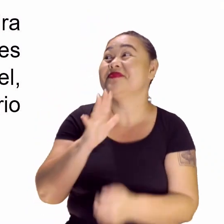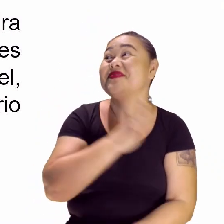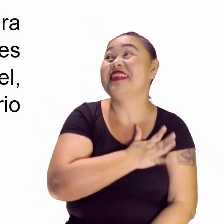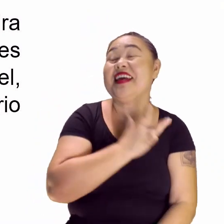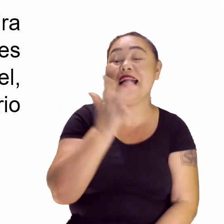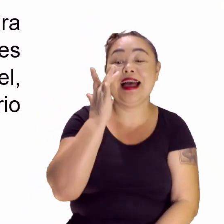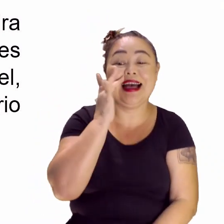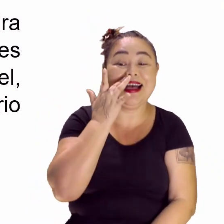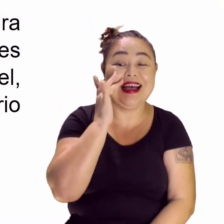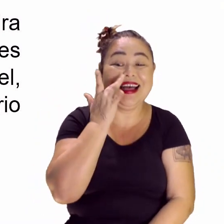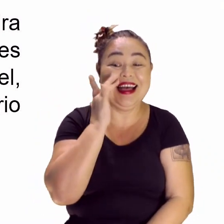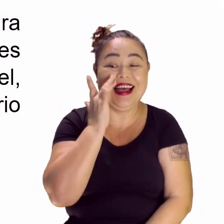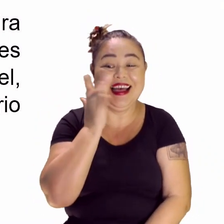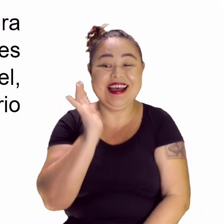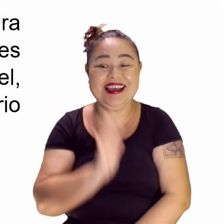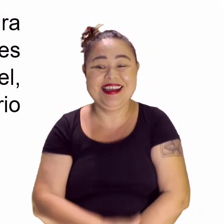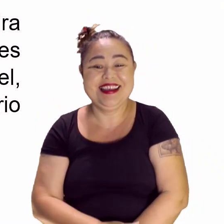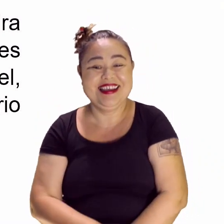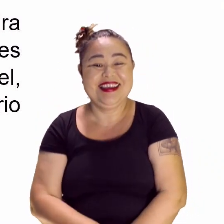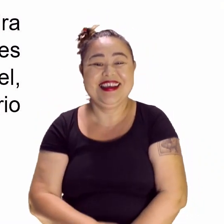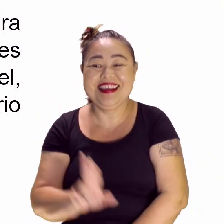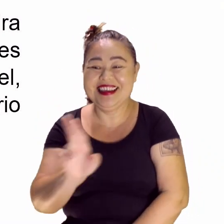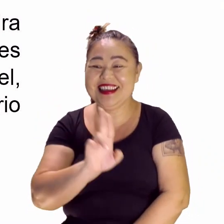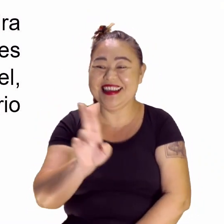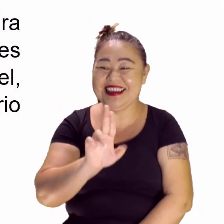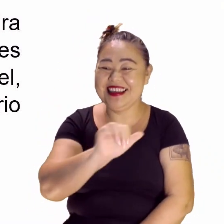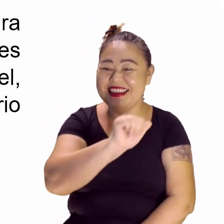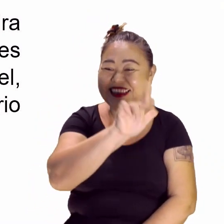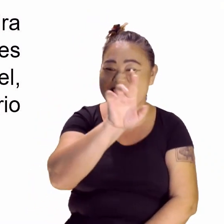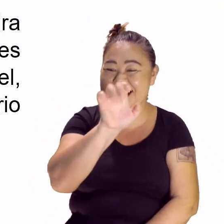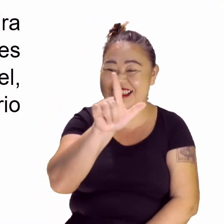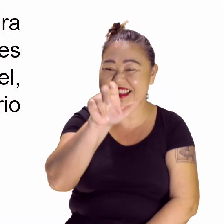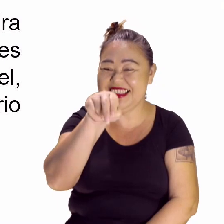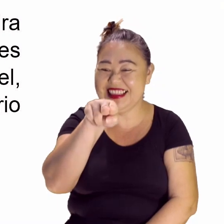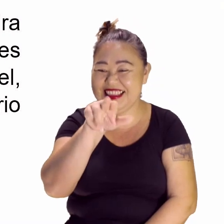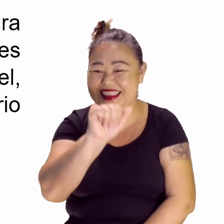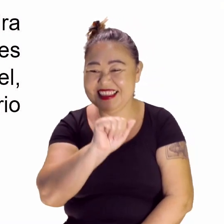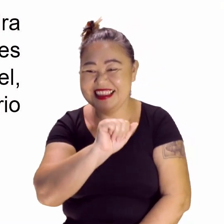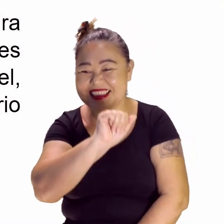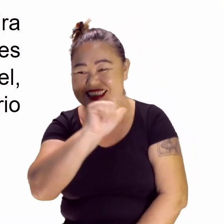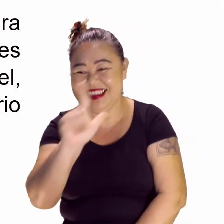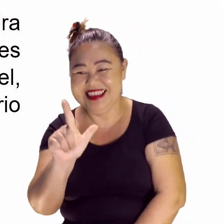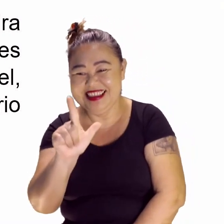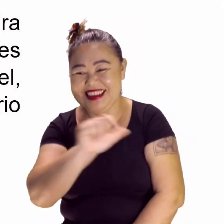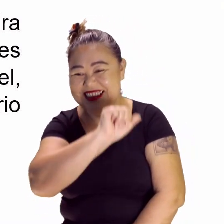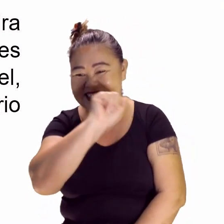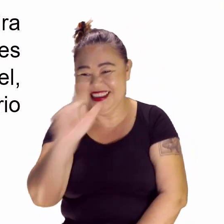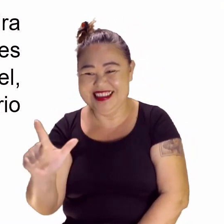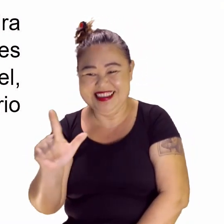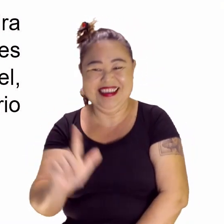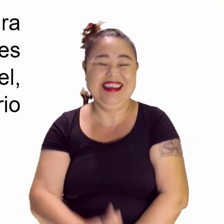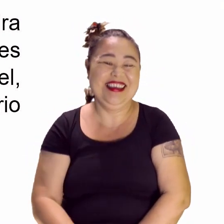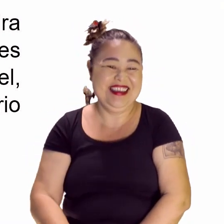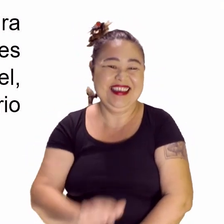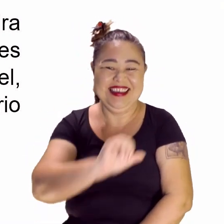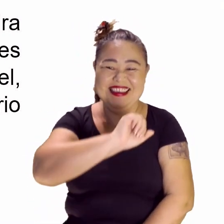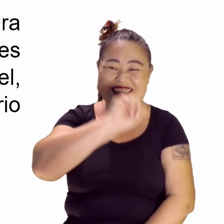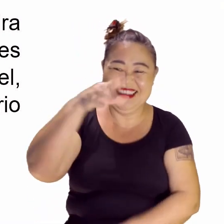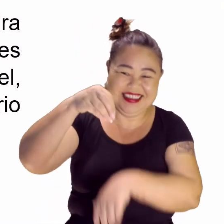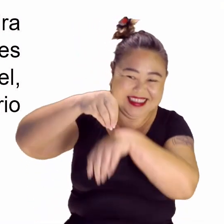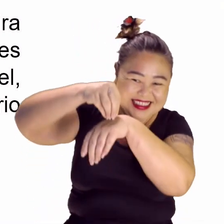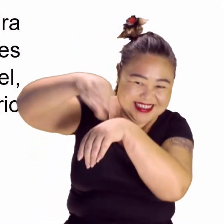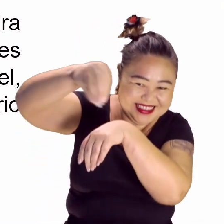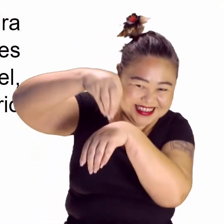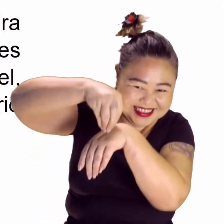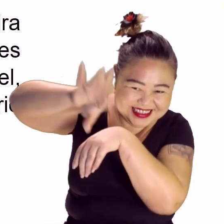Rogério. Eu também. E tu? Hã? Qual é o nome dela? Au. Começa só com au. Não vou Au. falar o resto, não. Ah, ficou a dica já.